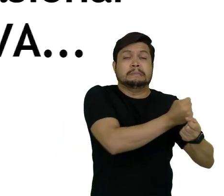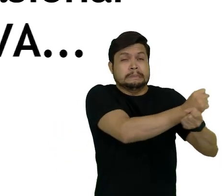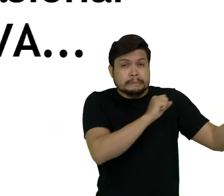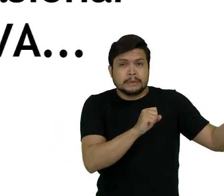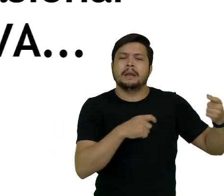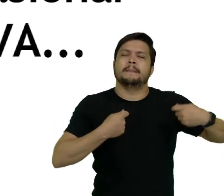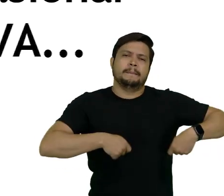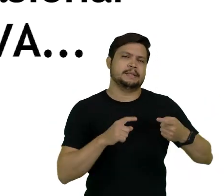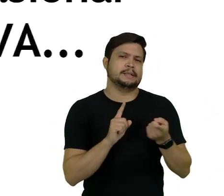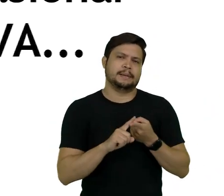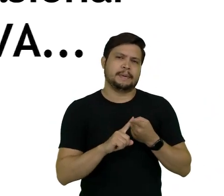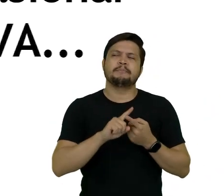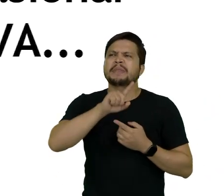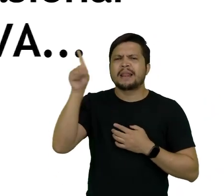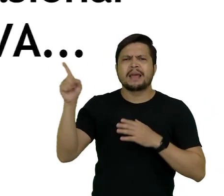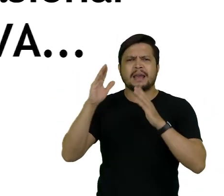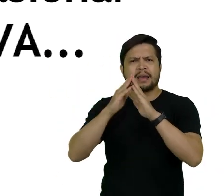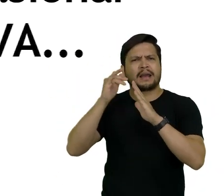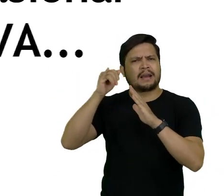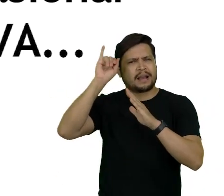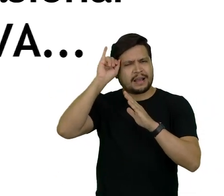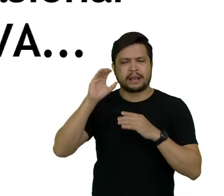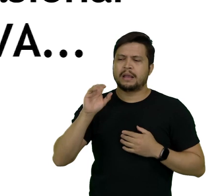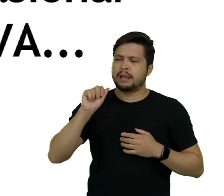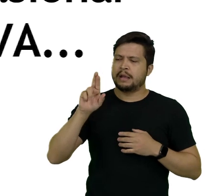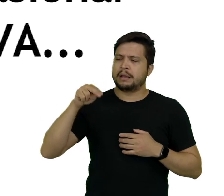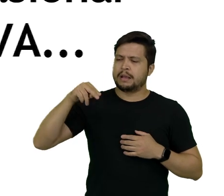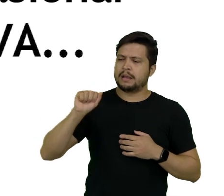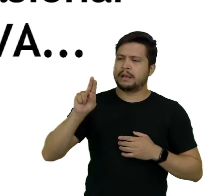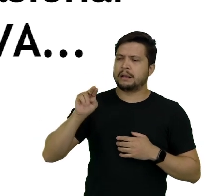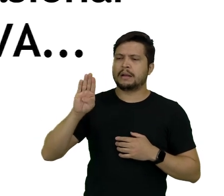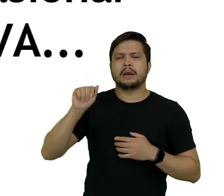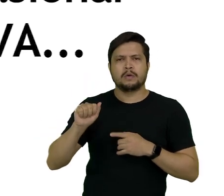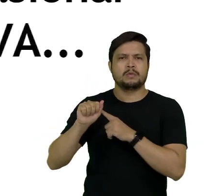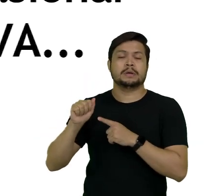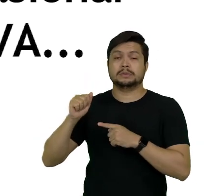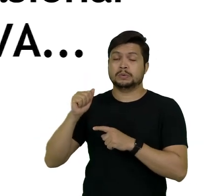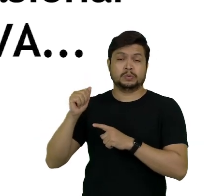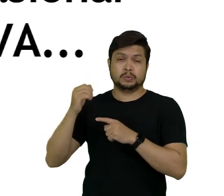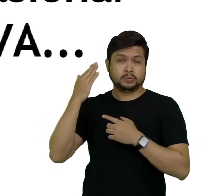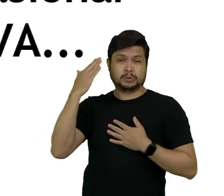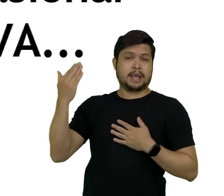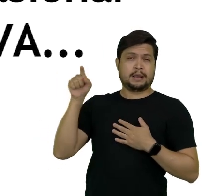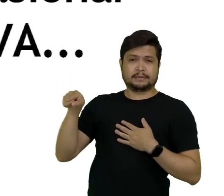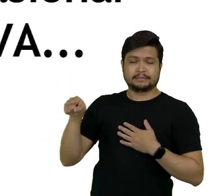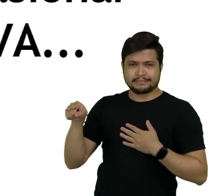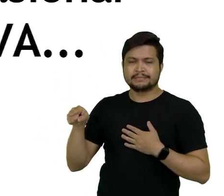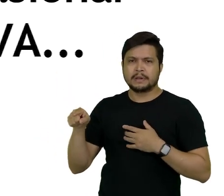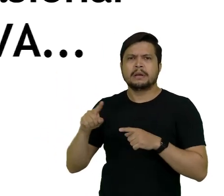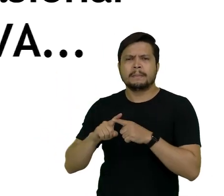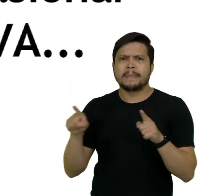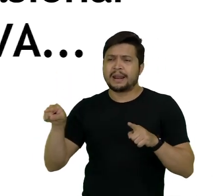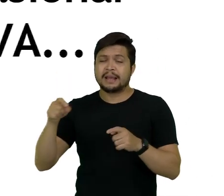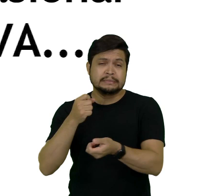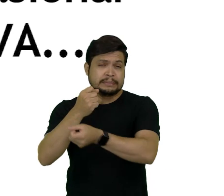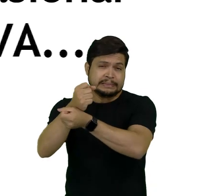que o grande precisa. Aquela fazenda Carnaúba que faz um sucesso danado é um latifúndio. São milhares e milhares